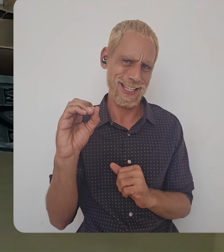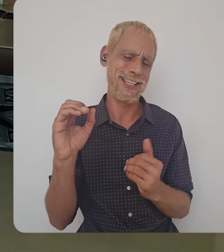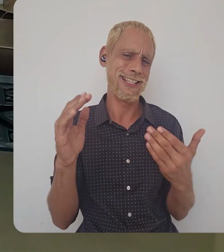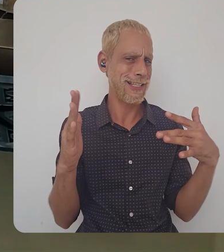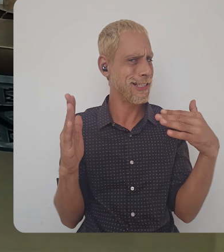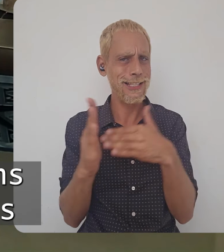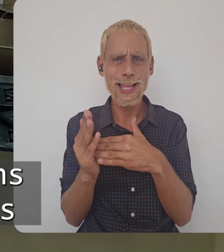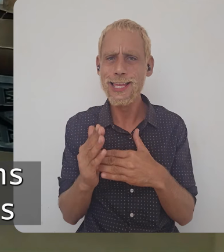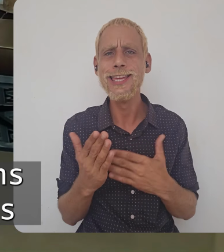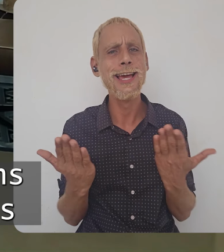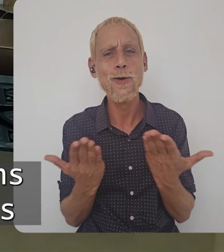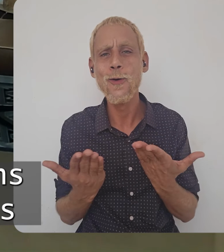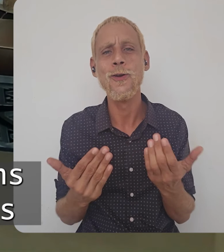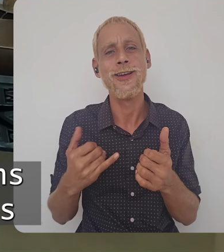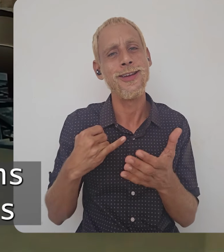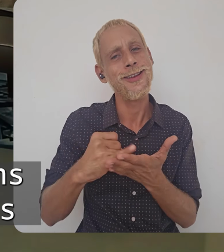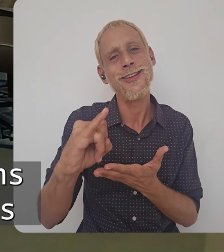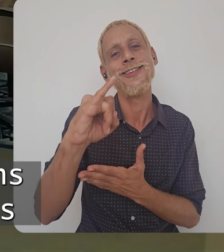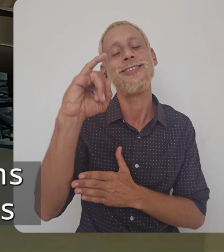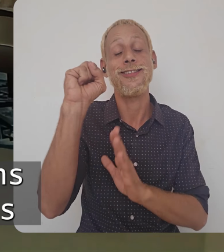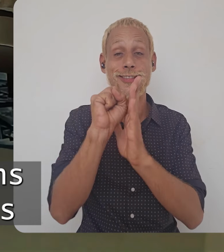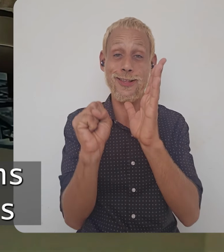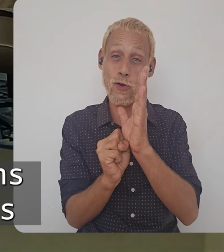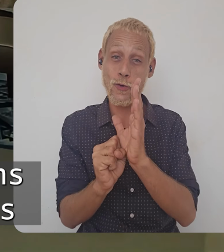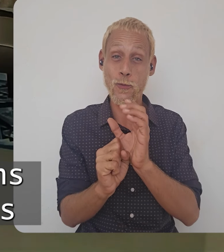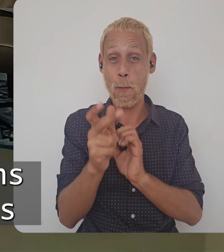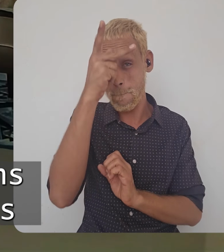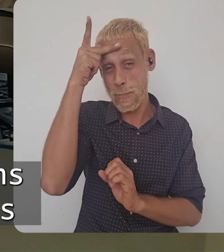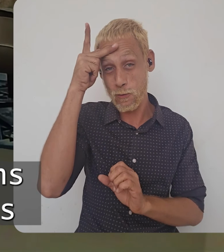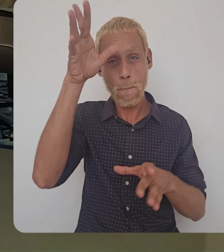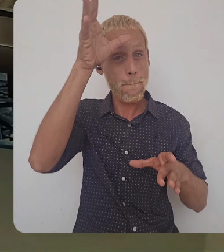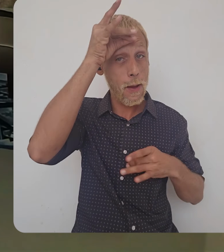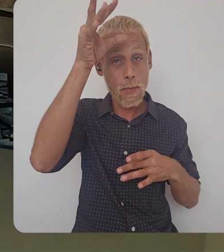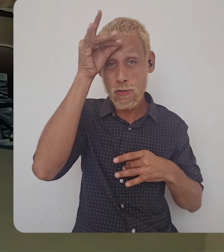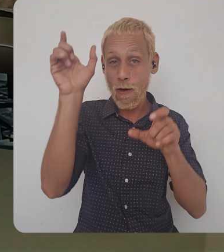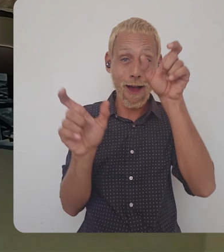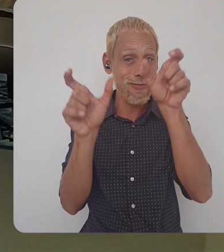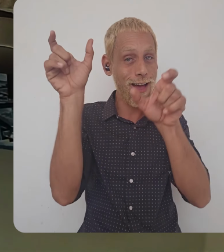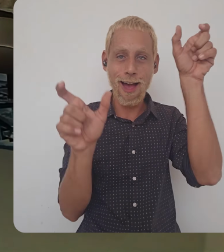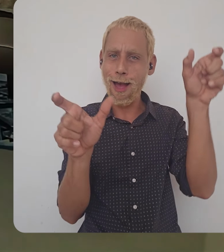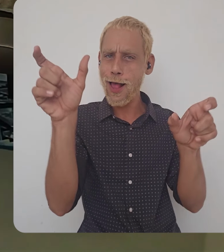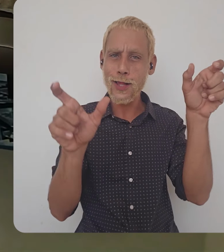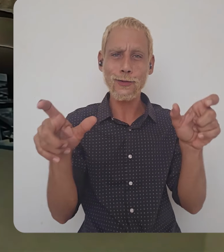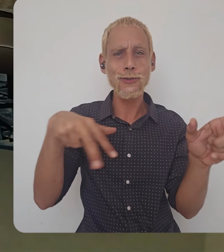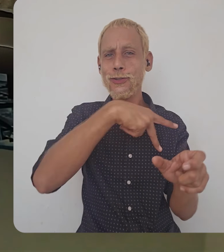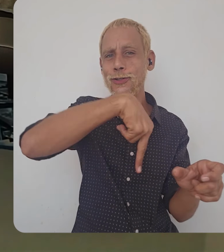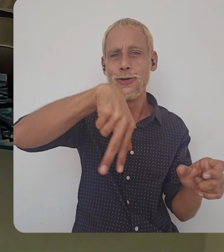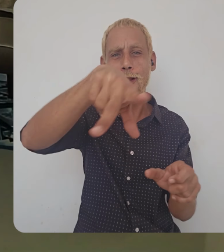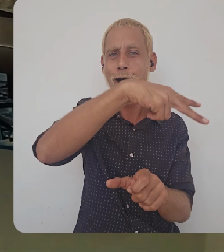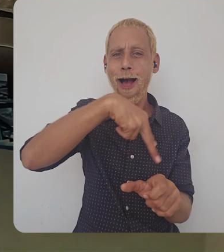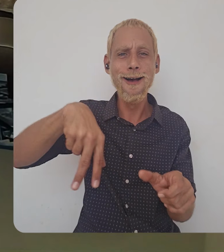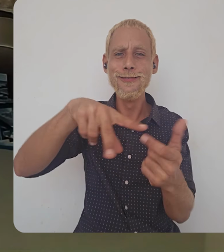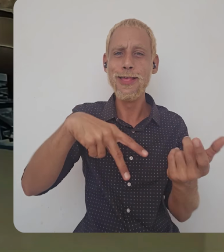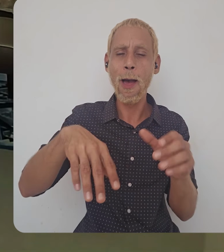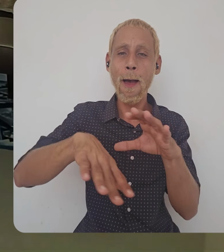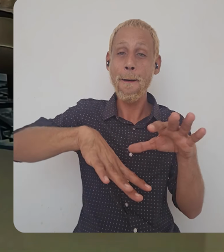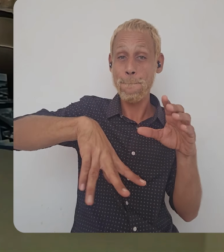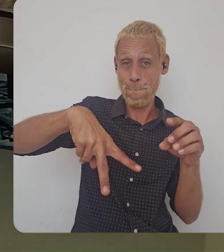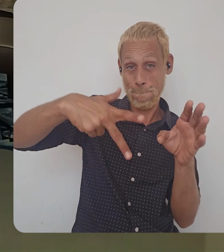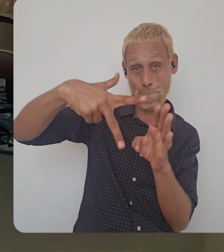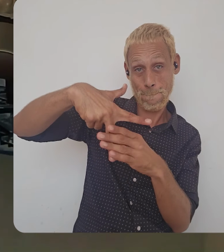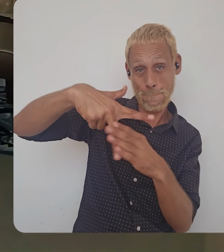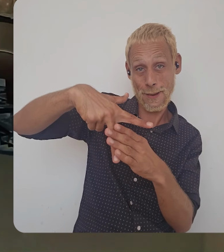já nesse início desse século. Havia alguns personagens extremamente interessantes que circulavam no entorno da redação do Diário